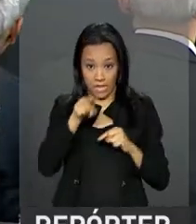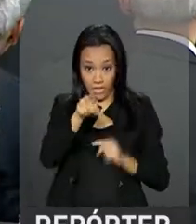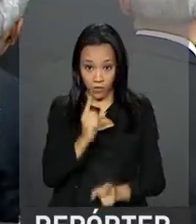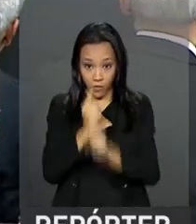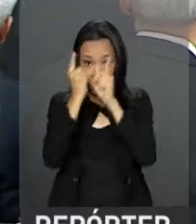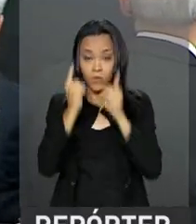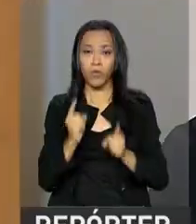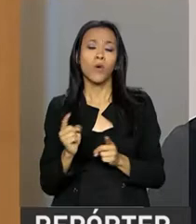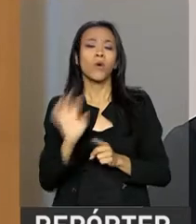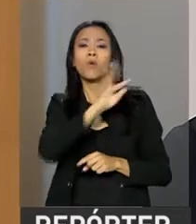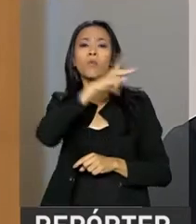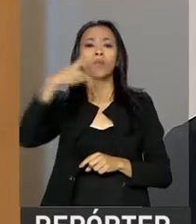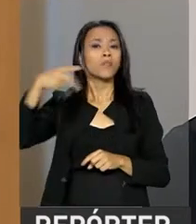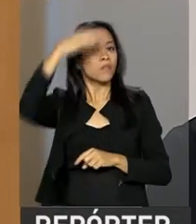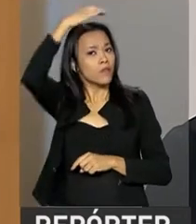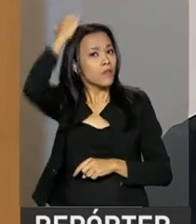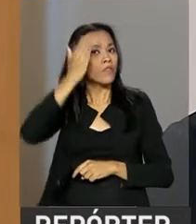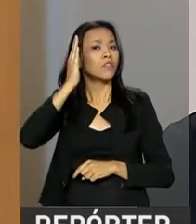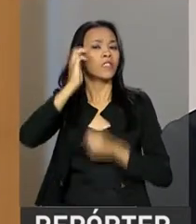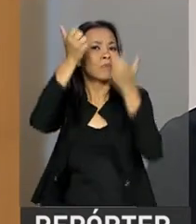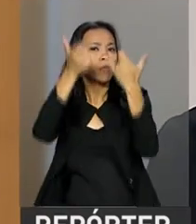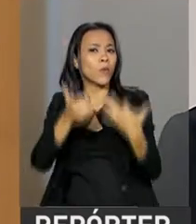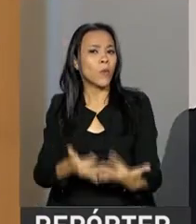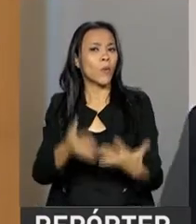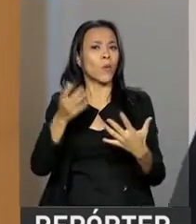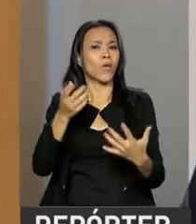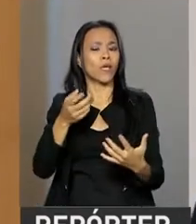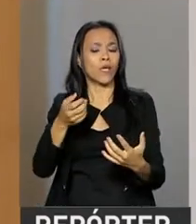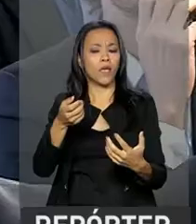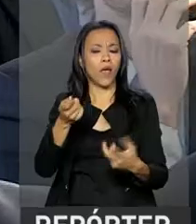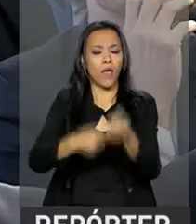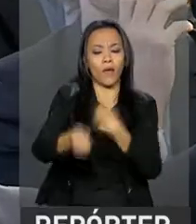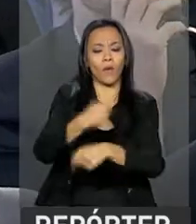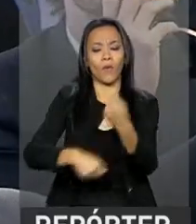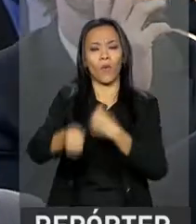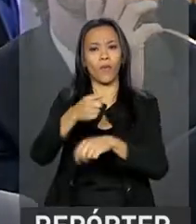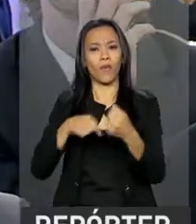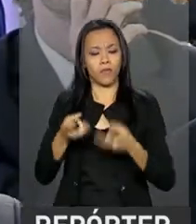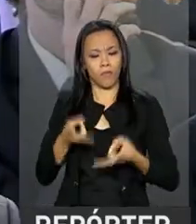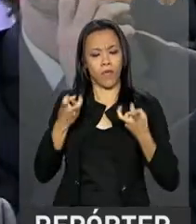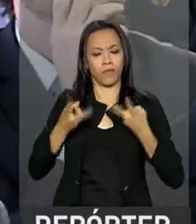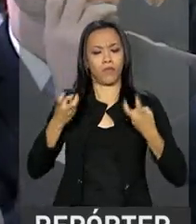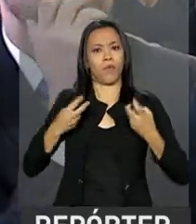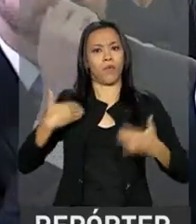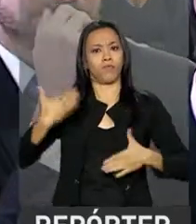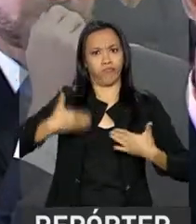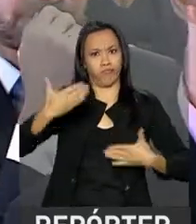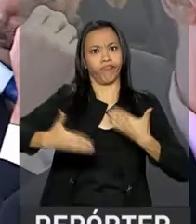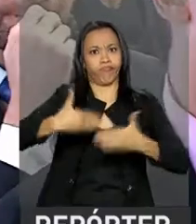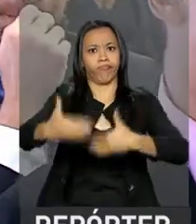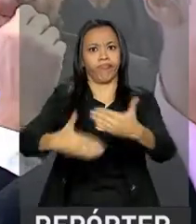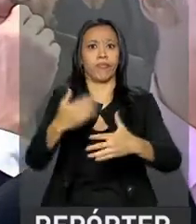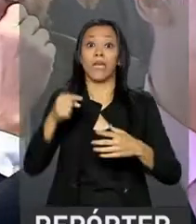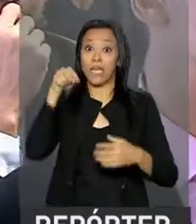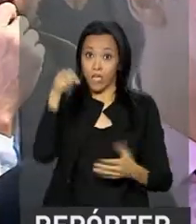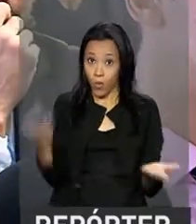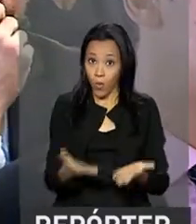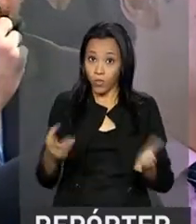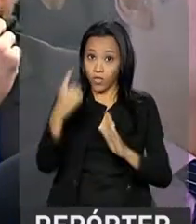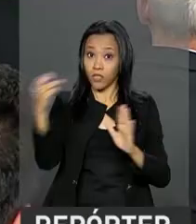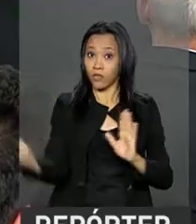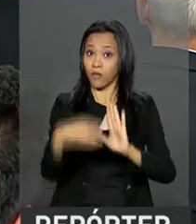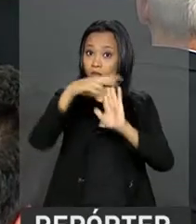ressaltou que a economia dá sinais de crescimento e as regras implementadas hoje vão atrair novos